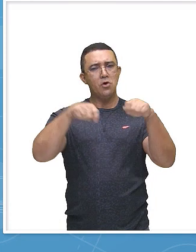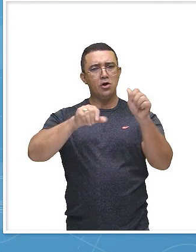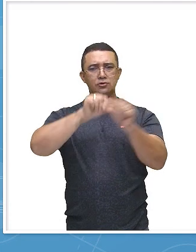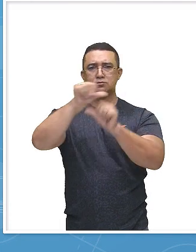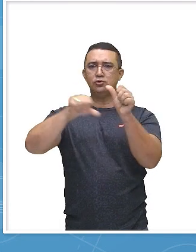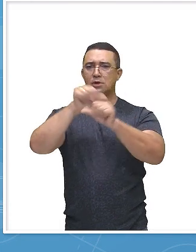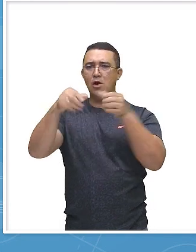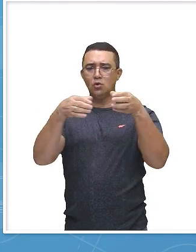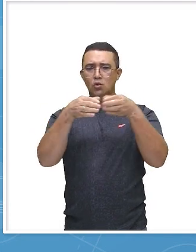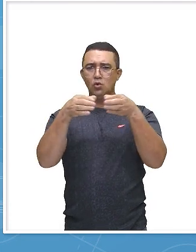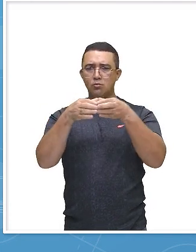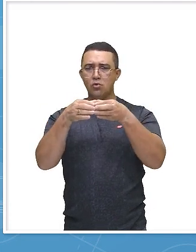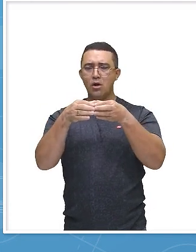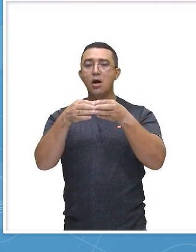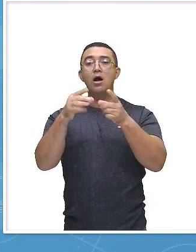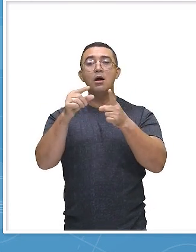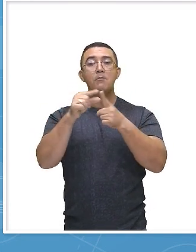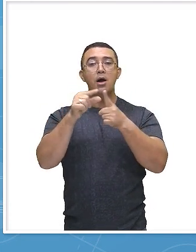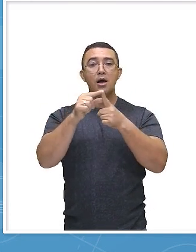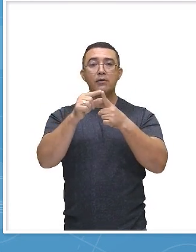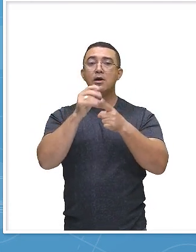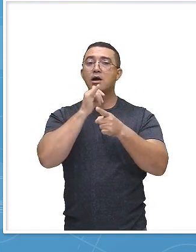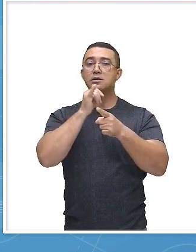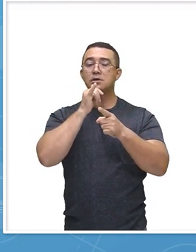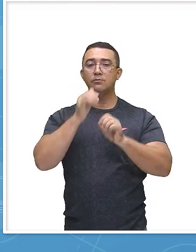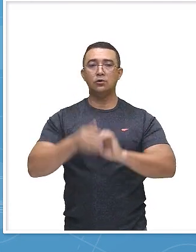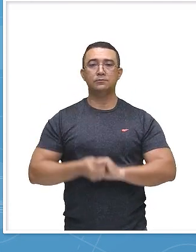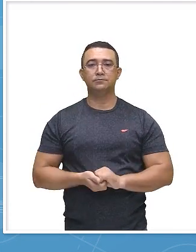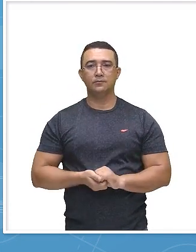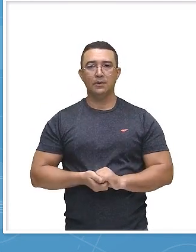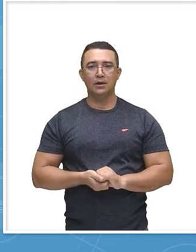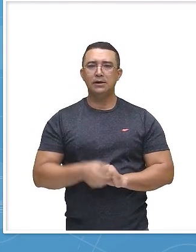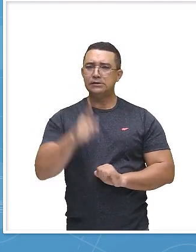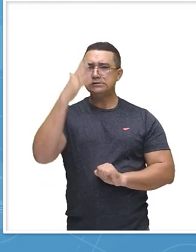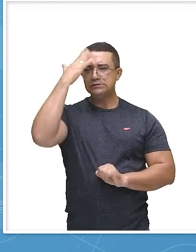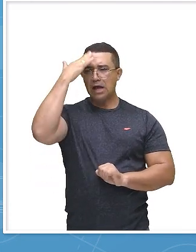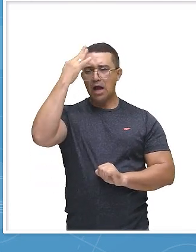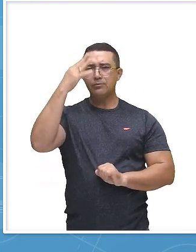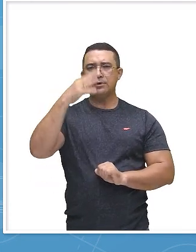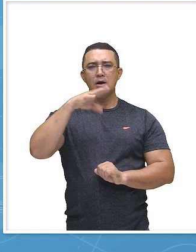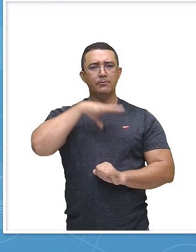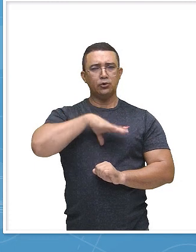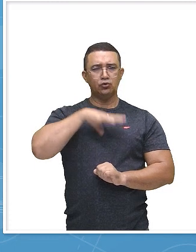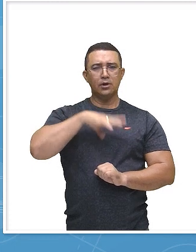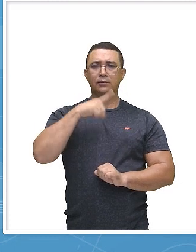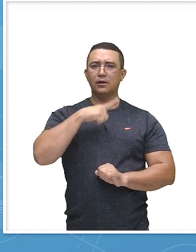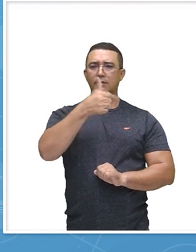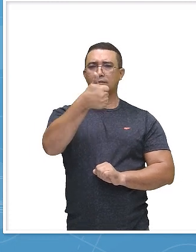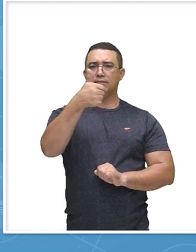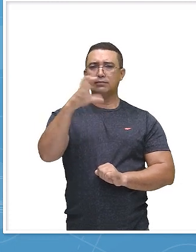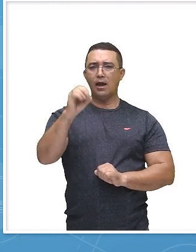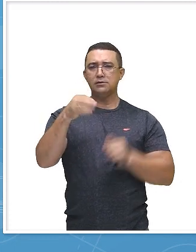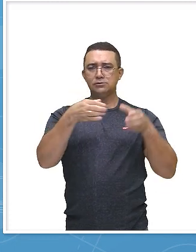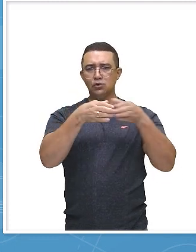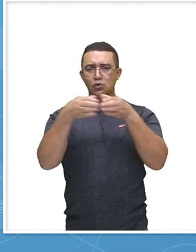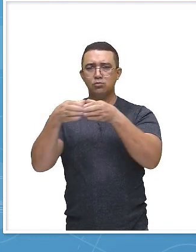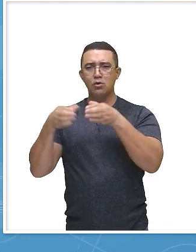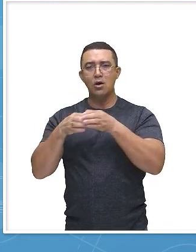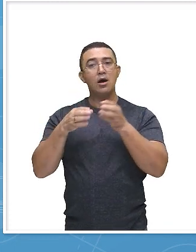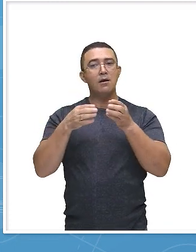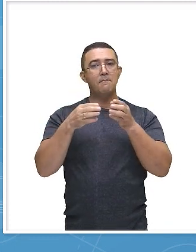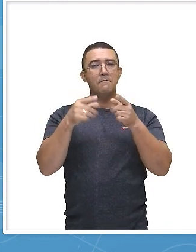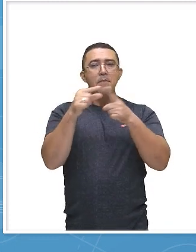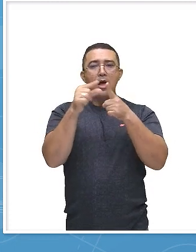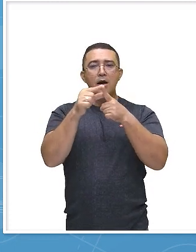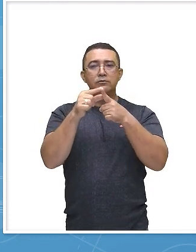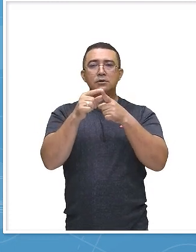classe de palavra. Exemplo, você sabe, a língua portuguesa tem 10 classes de palavra e o substantivo é uma delas.